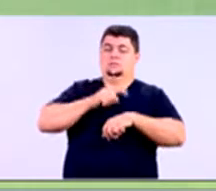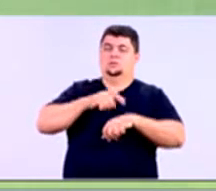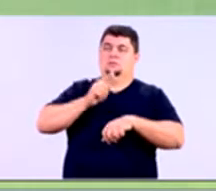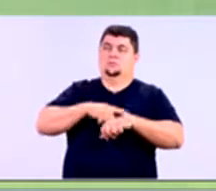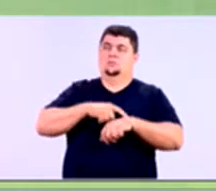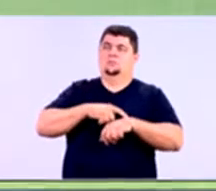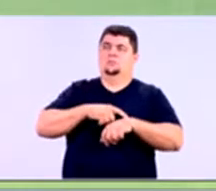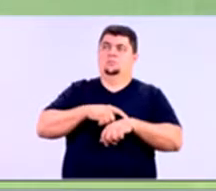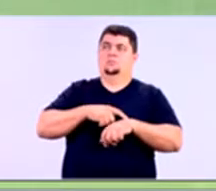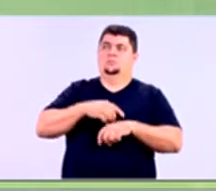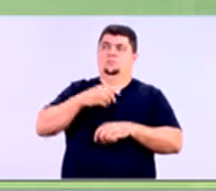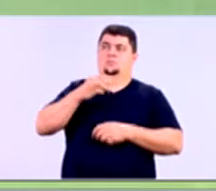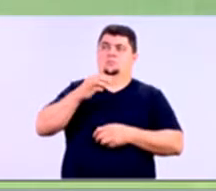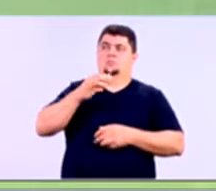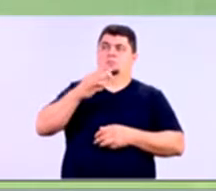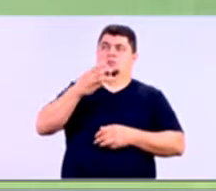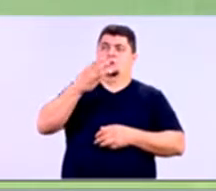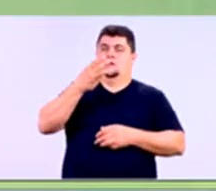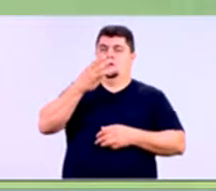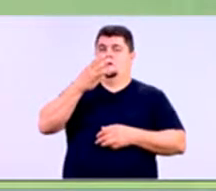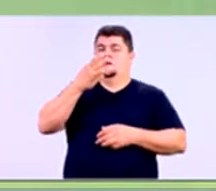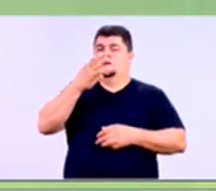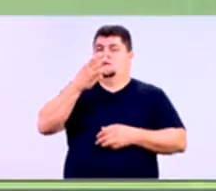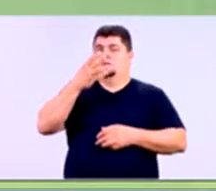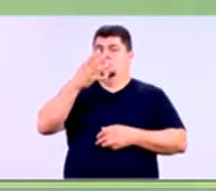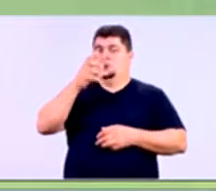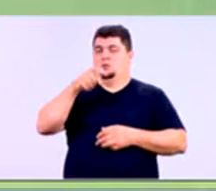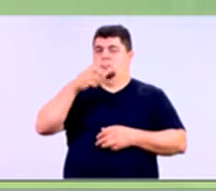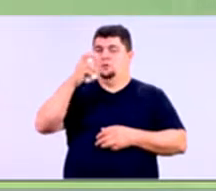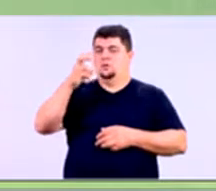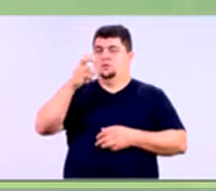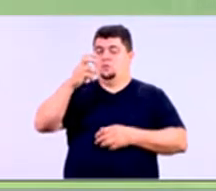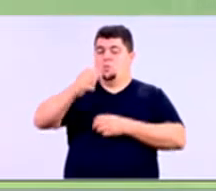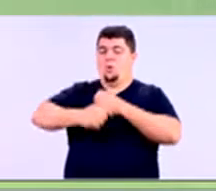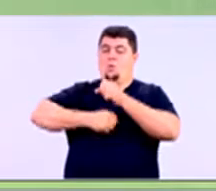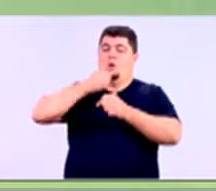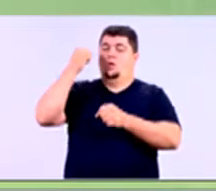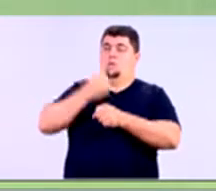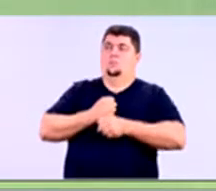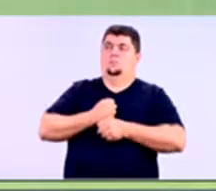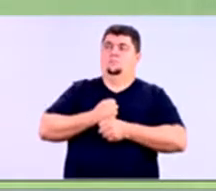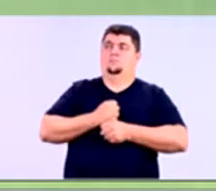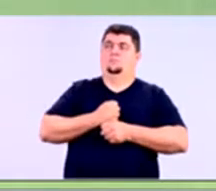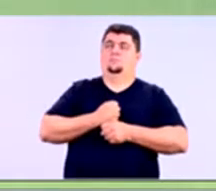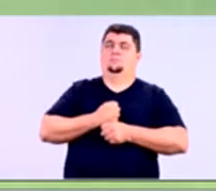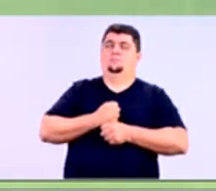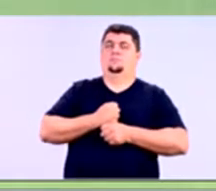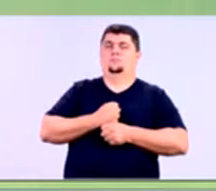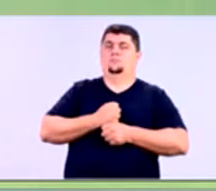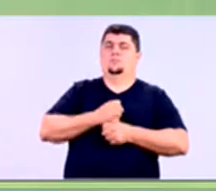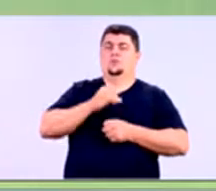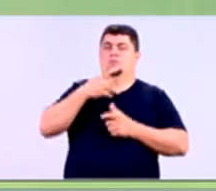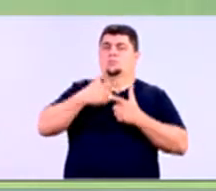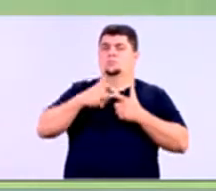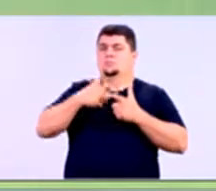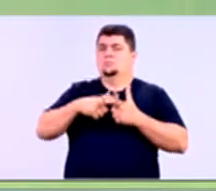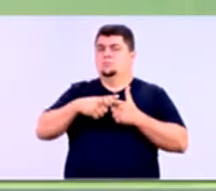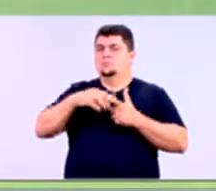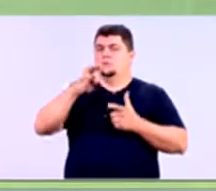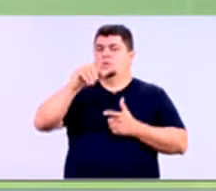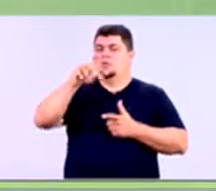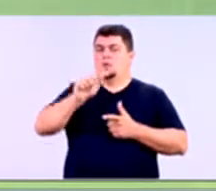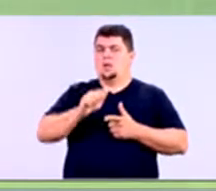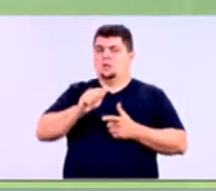seja, 35% ao ano, certo? Então, se no problema aparecer taxa